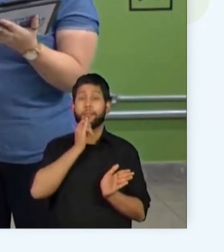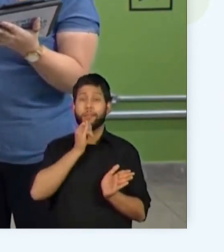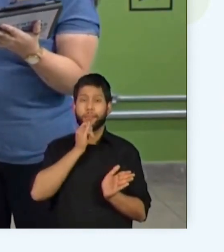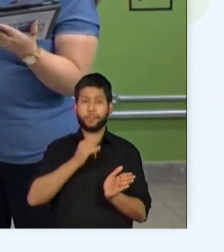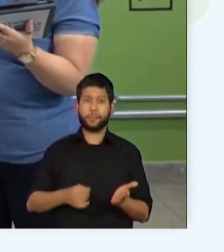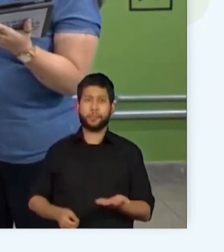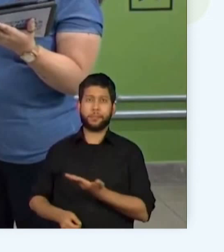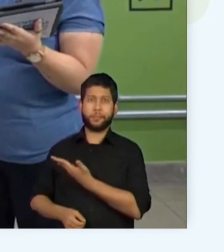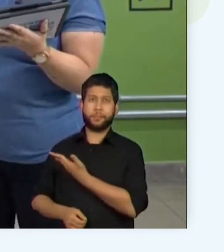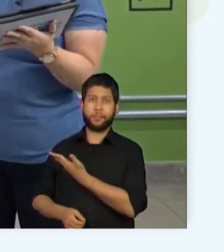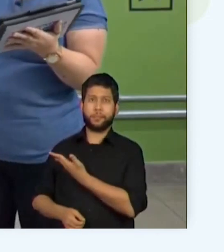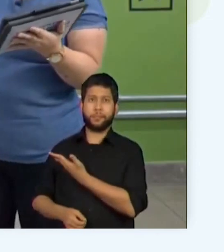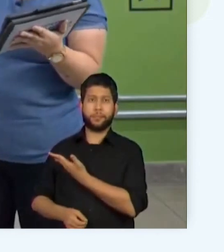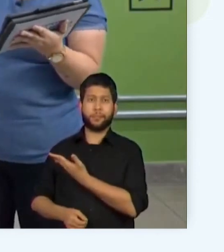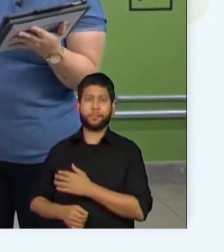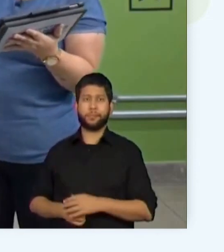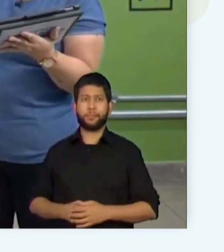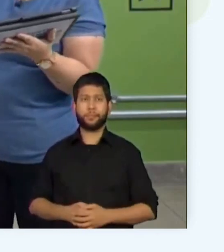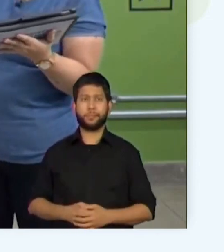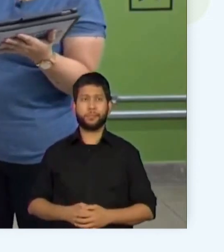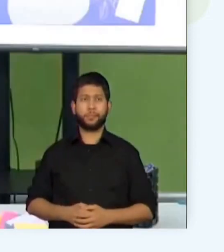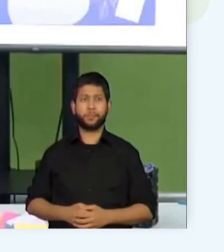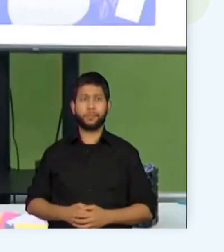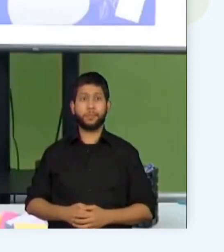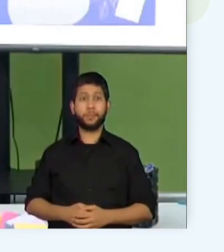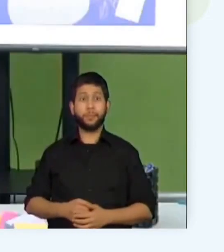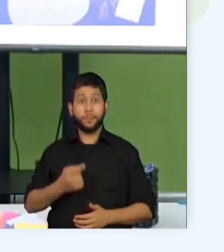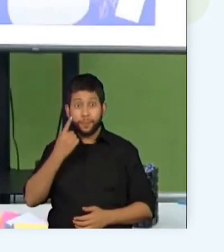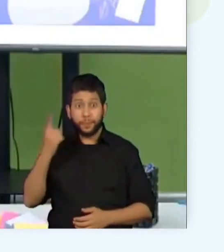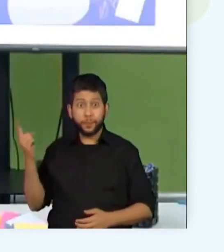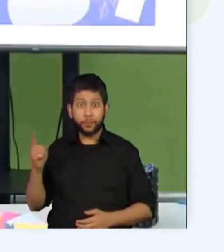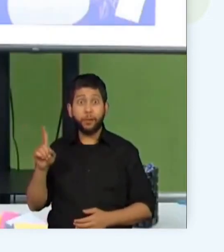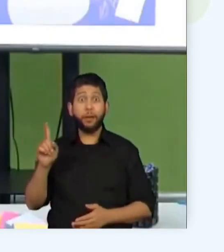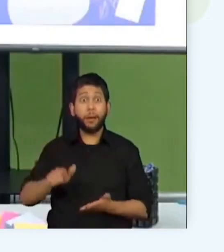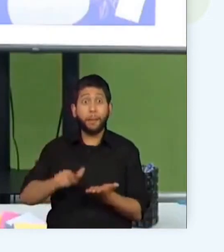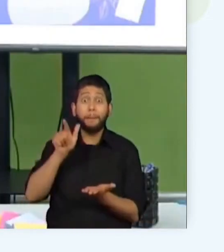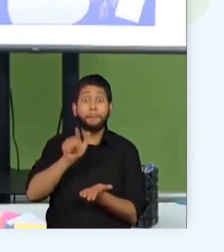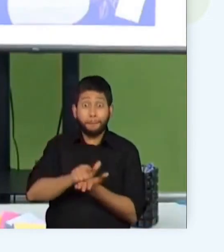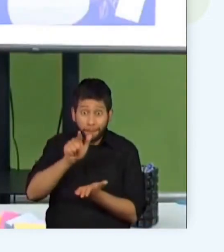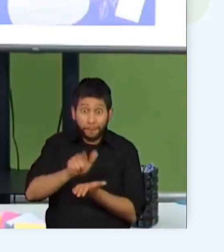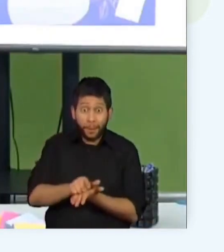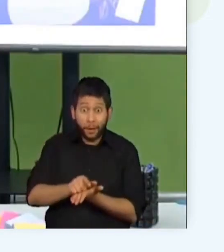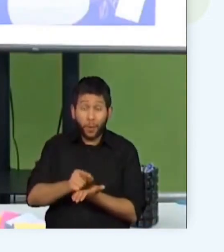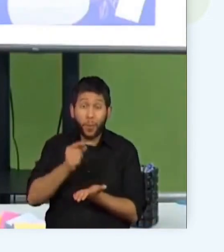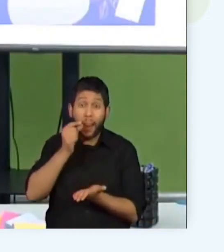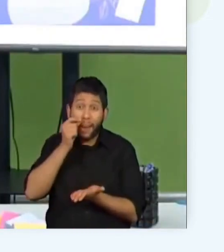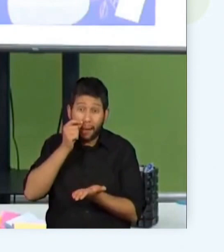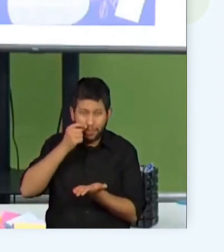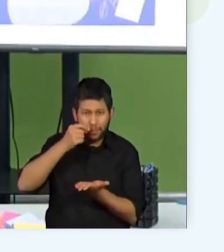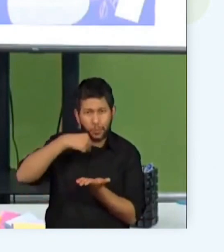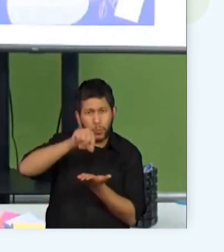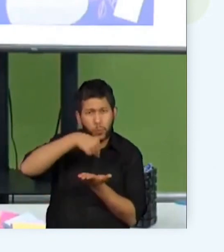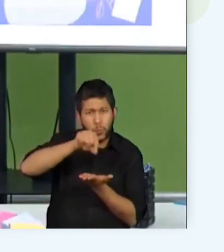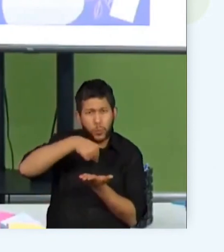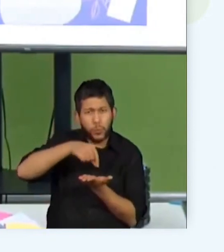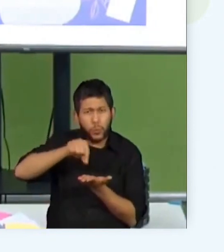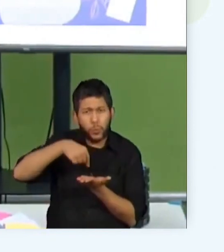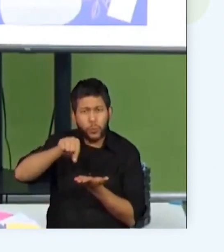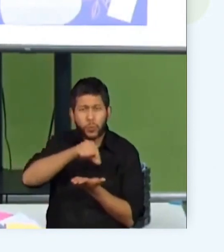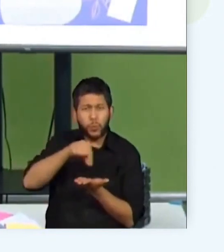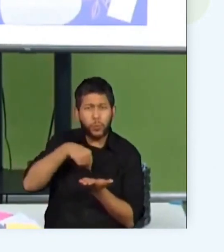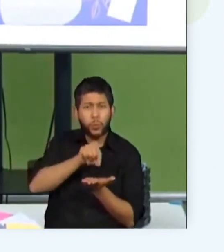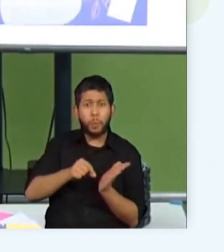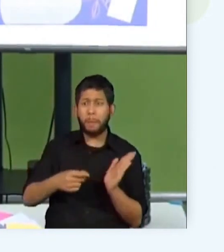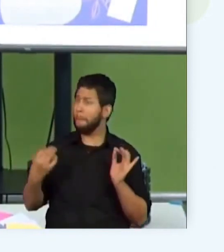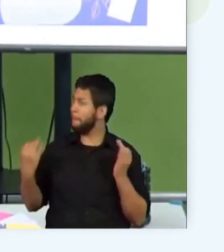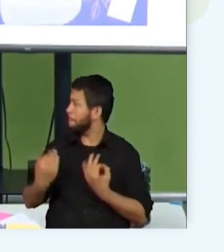nosso colega, tá? Olha só. Você percebe um desenho feito à mão, feito usando lápis, né? Que você,